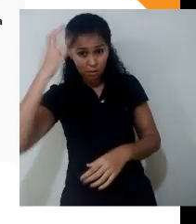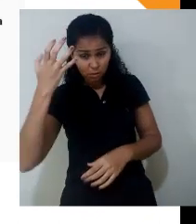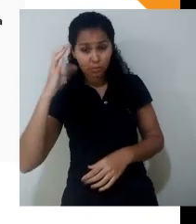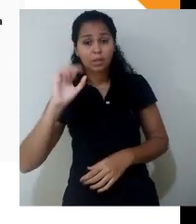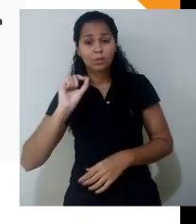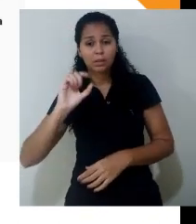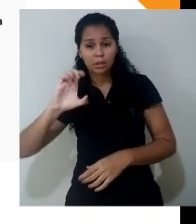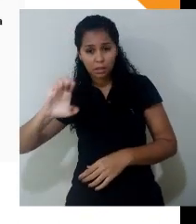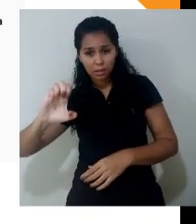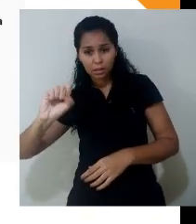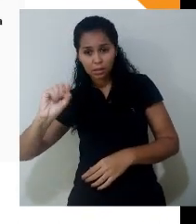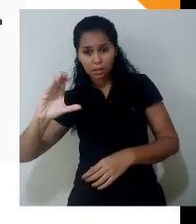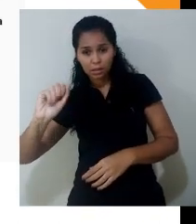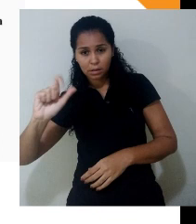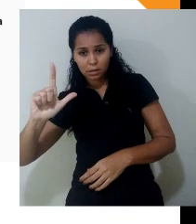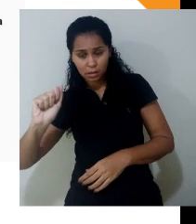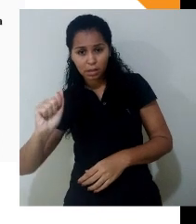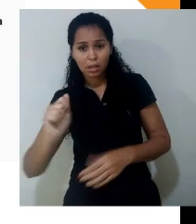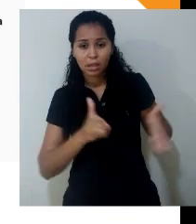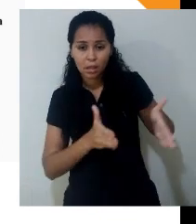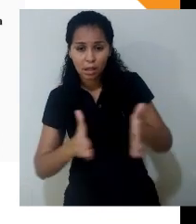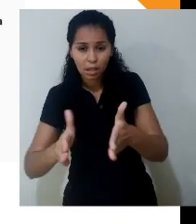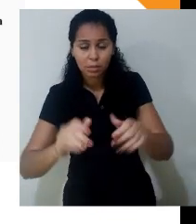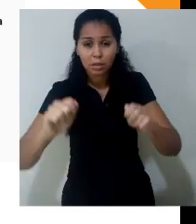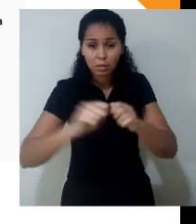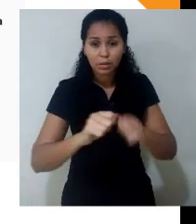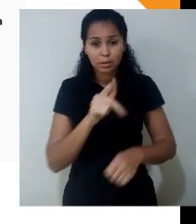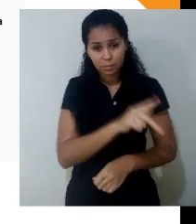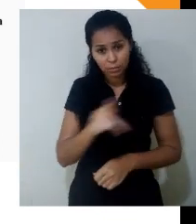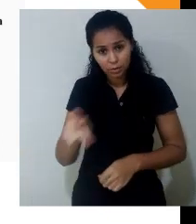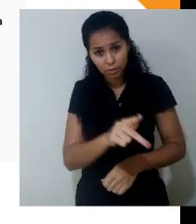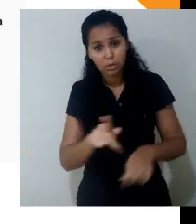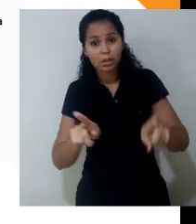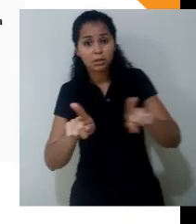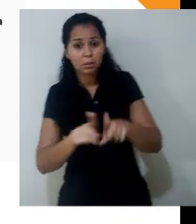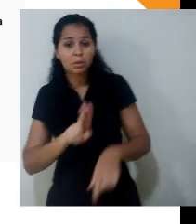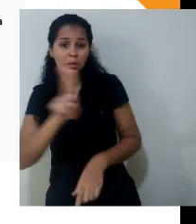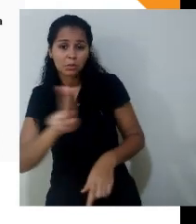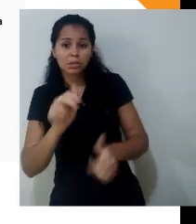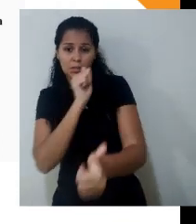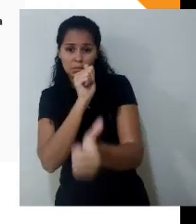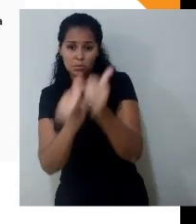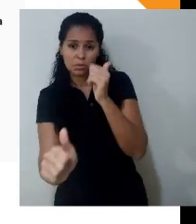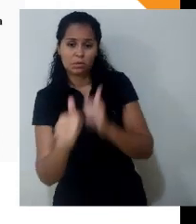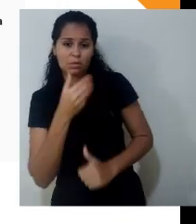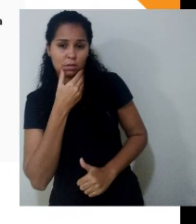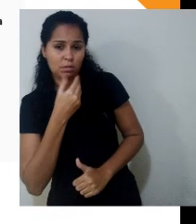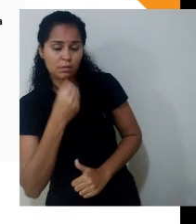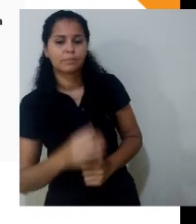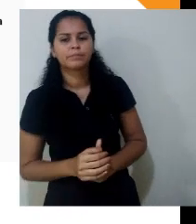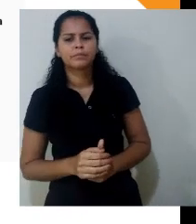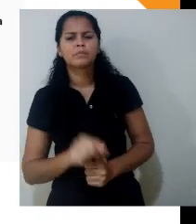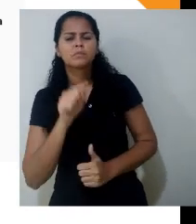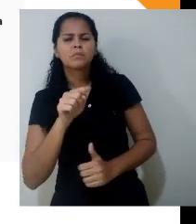escala entre a pista feita pelo professor e a percorrida pelo atleta, ok? Olha, aí na